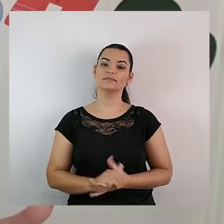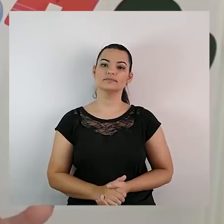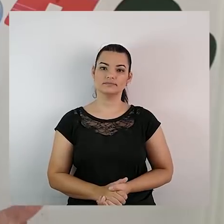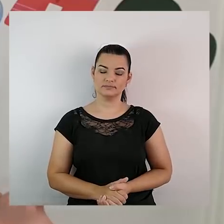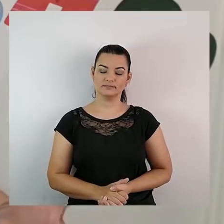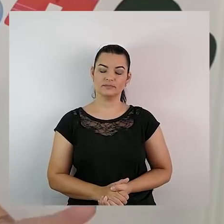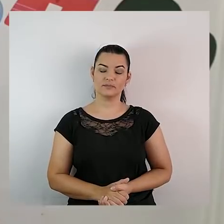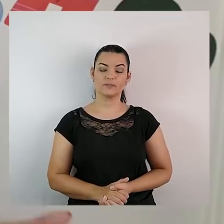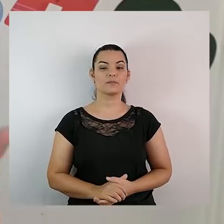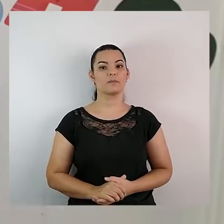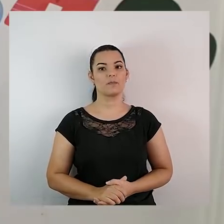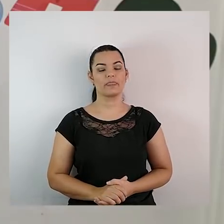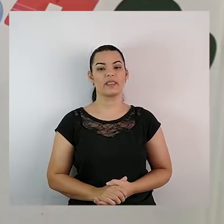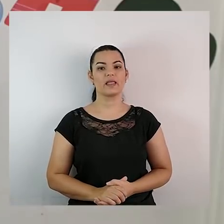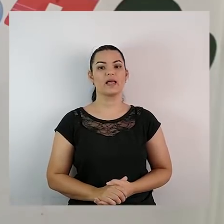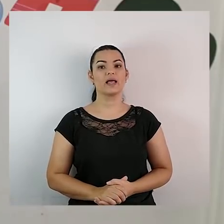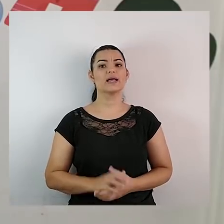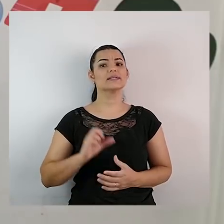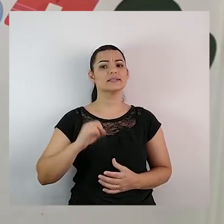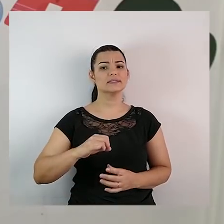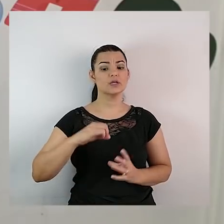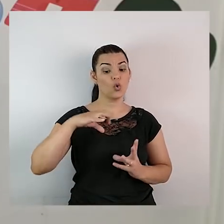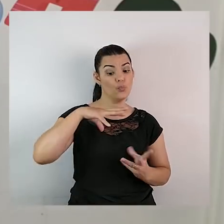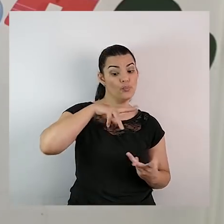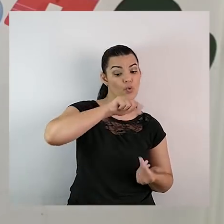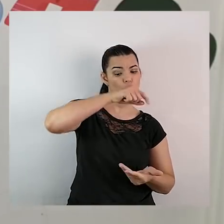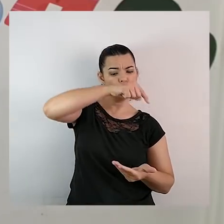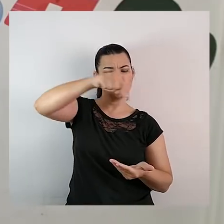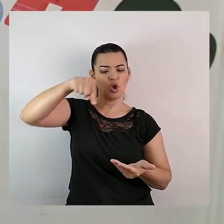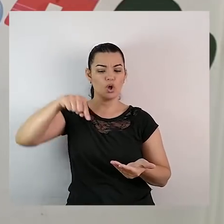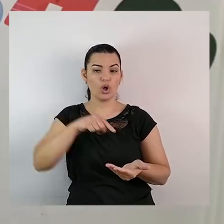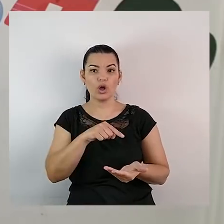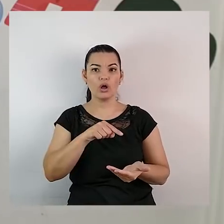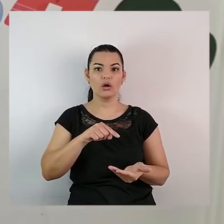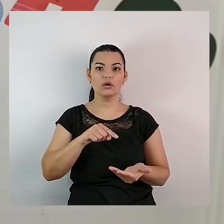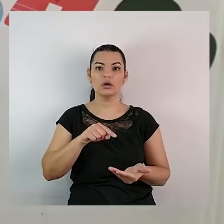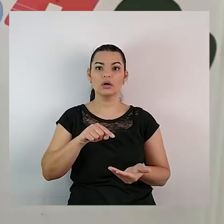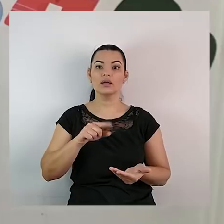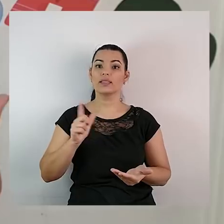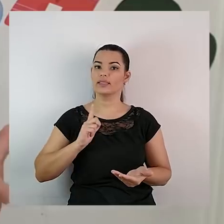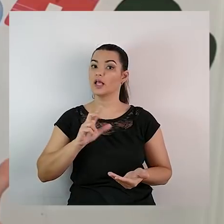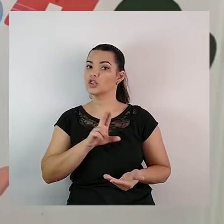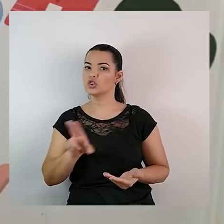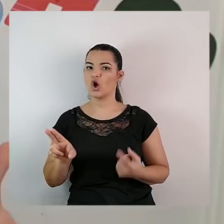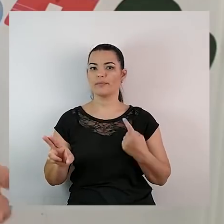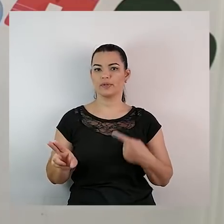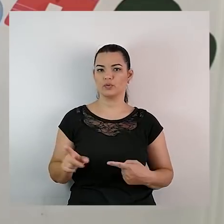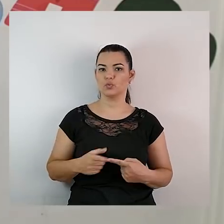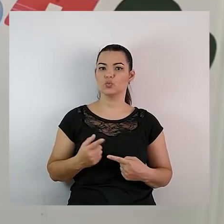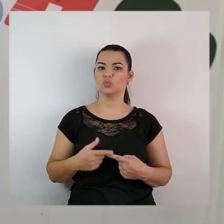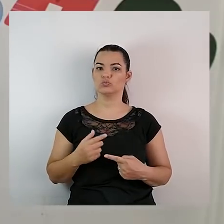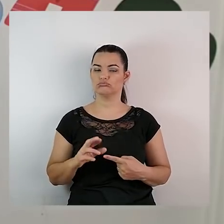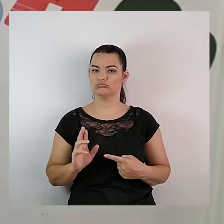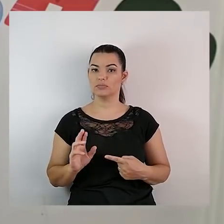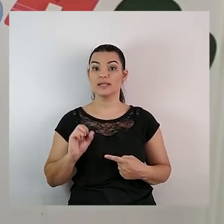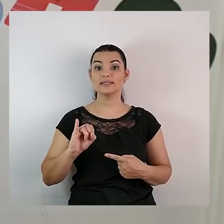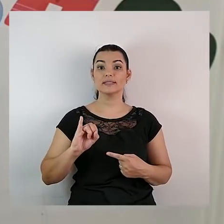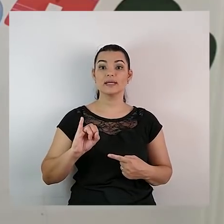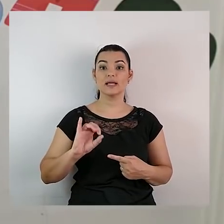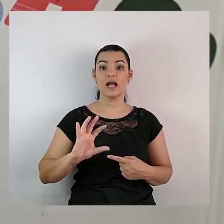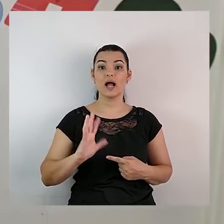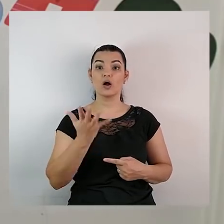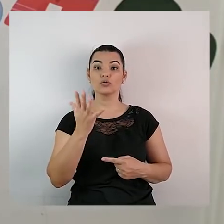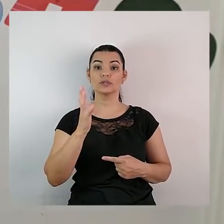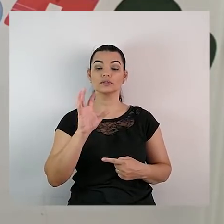a doença acontece no mundo todo, ela recebe um nome. Quando é algo que acontece apenas em